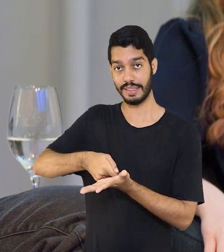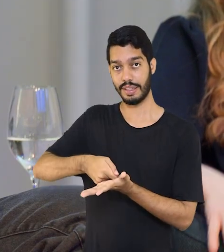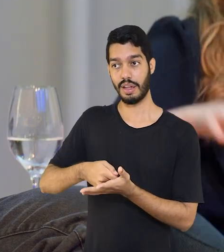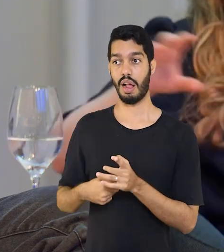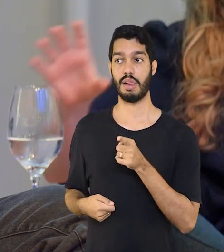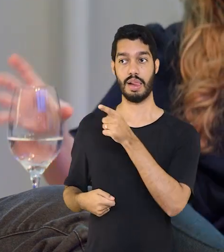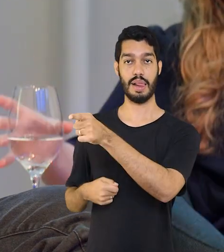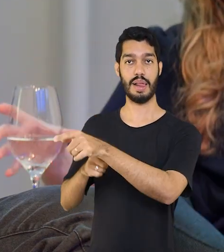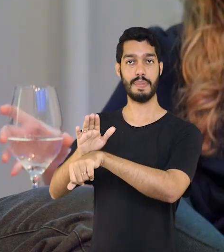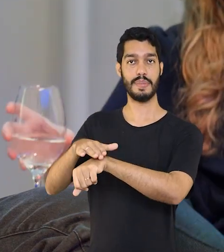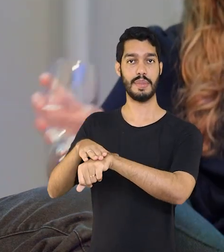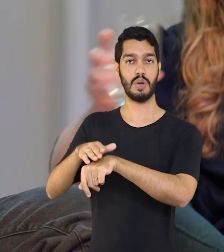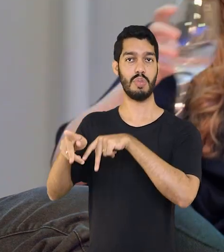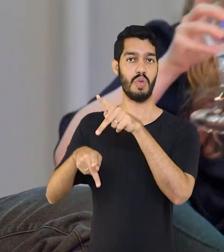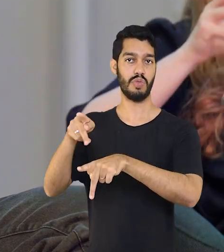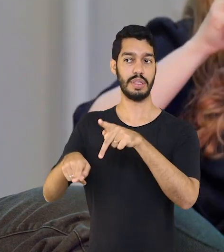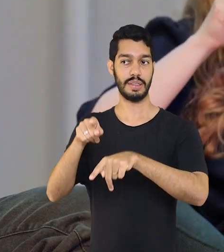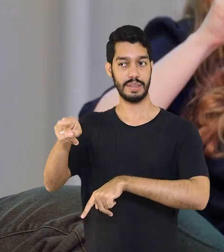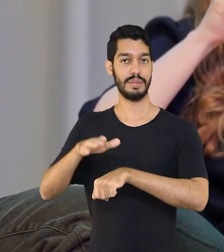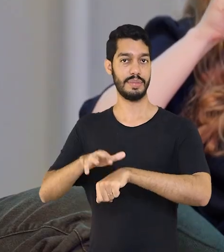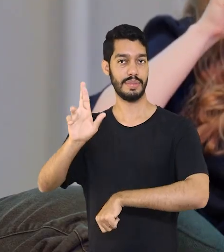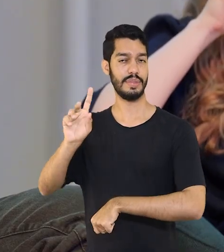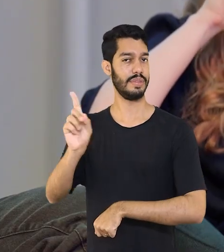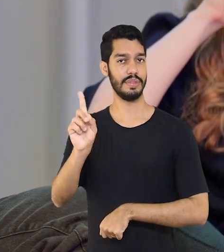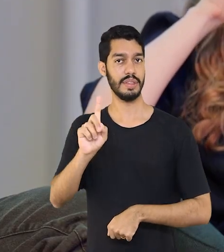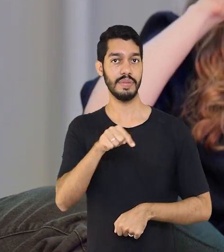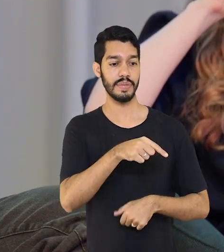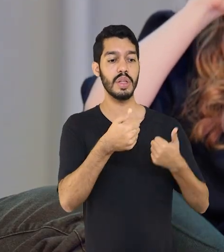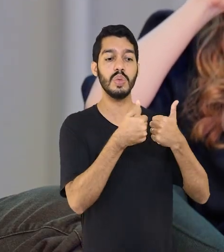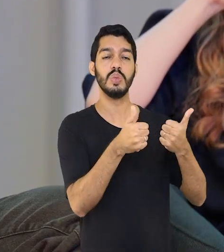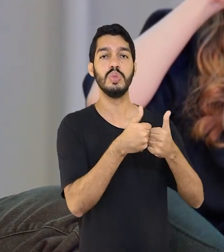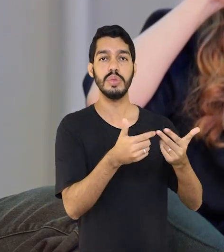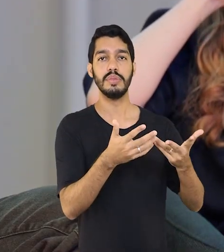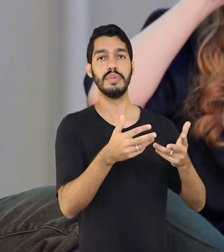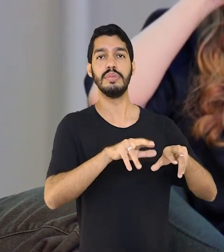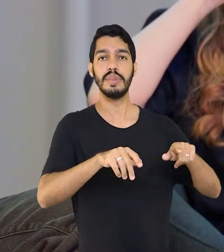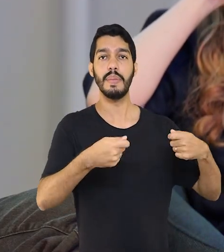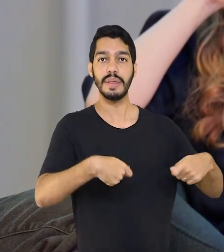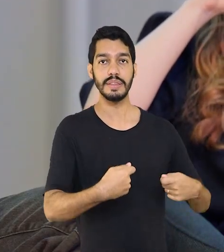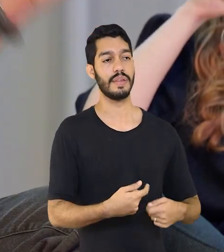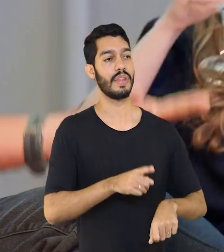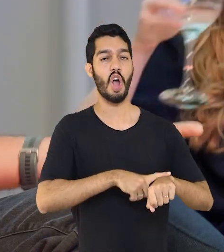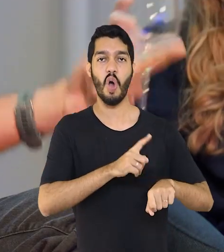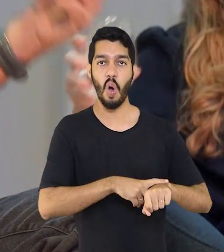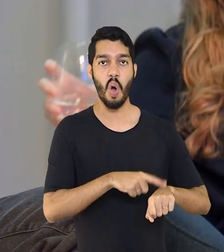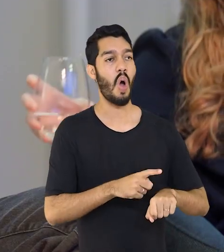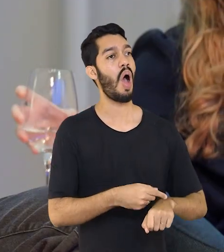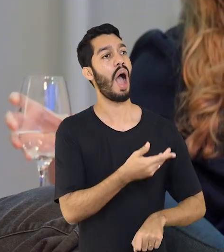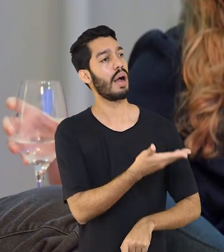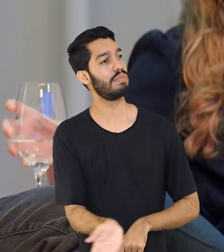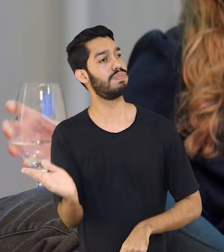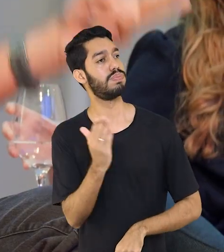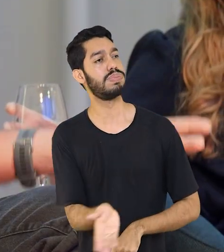decisão para a população. Para não deixar que isso pese para a população, o transporte ele tem que ter frequência, ele